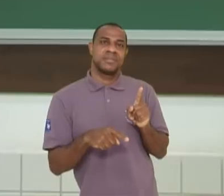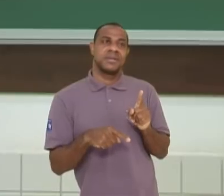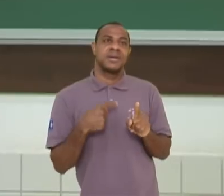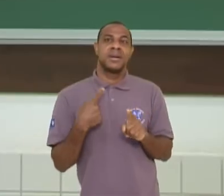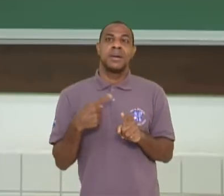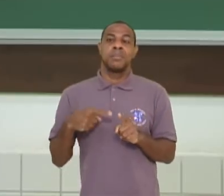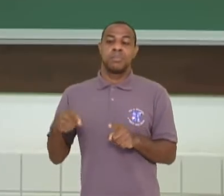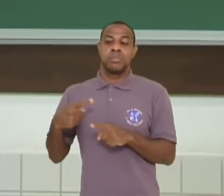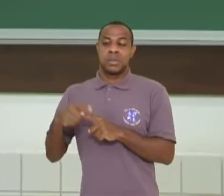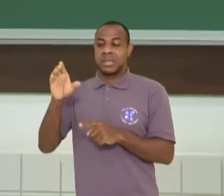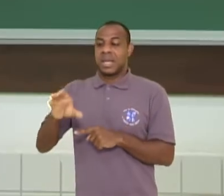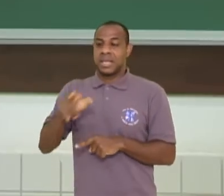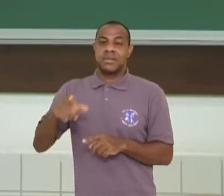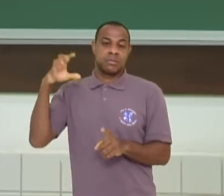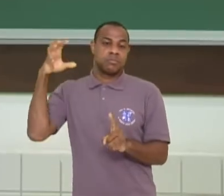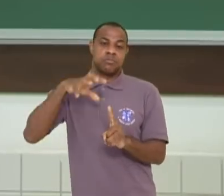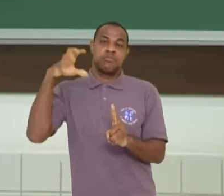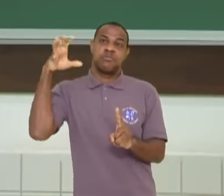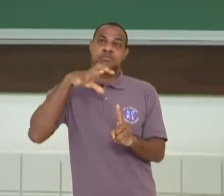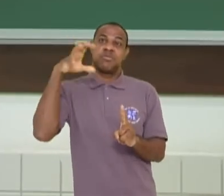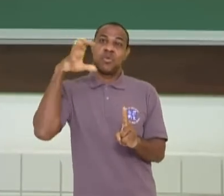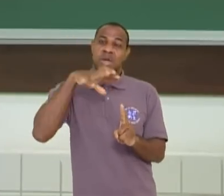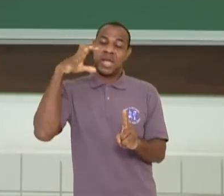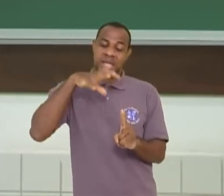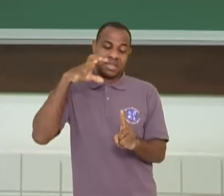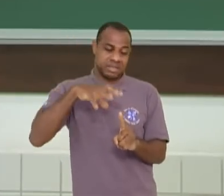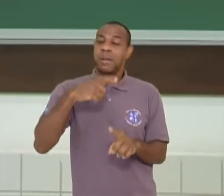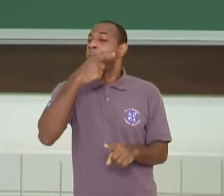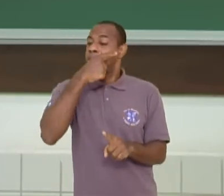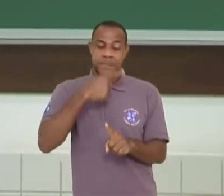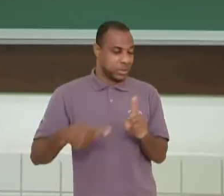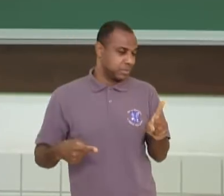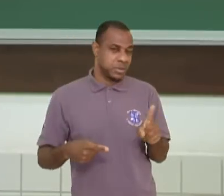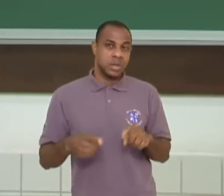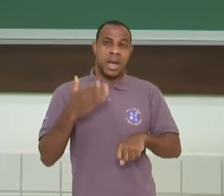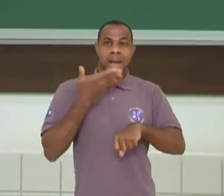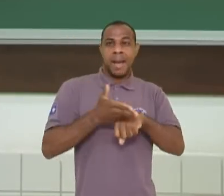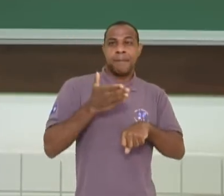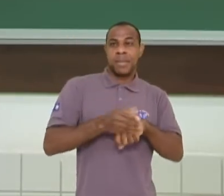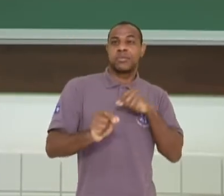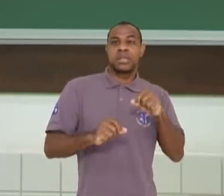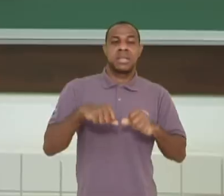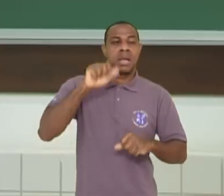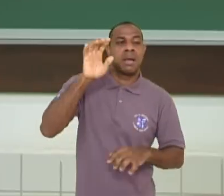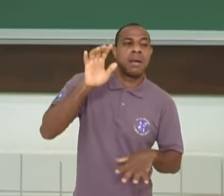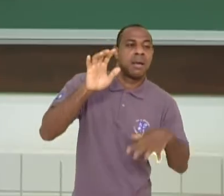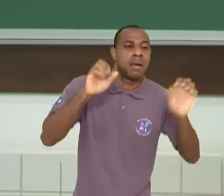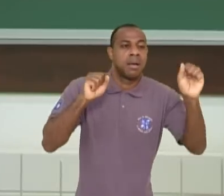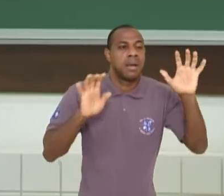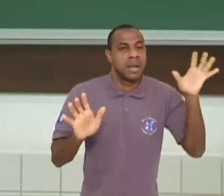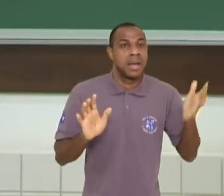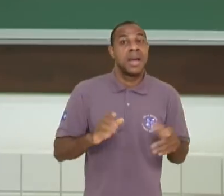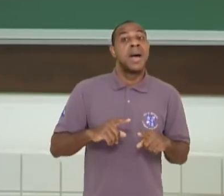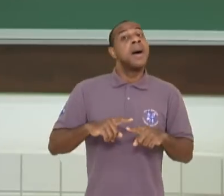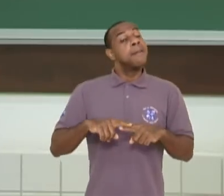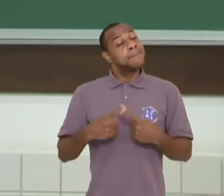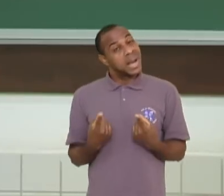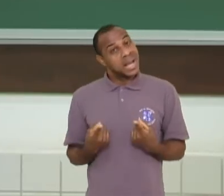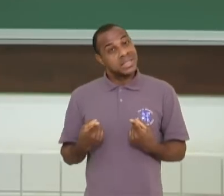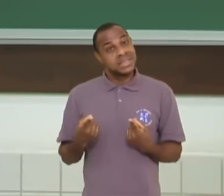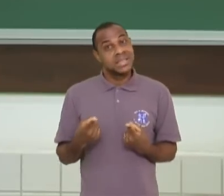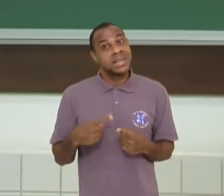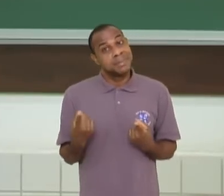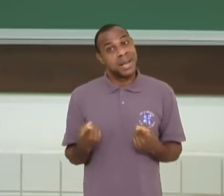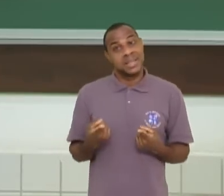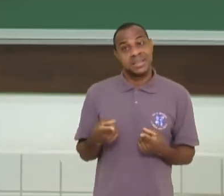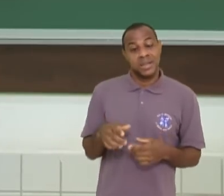forte influência nas civilizações, né? Então ela acabou proibindo a prática da mímica, né? Mas o pessoal acabava realizando essas